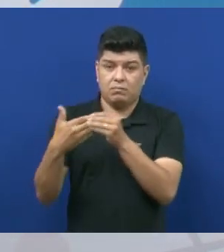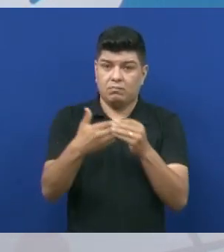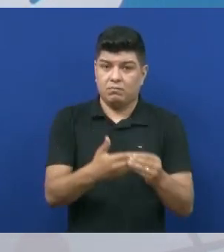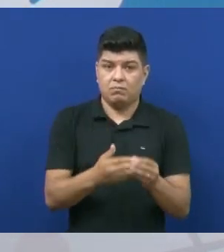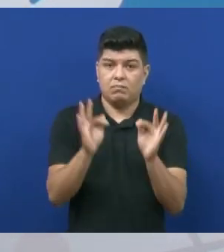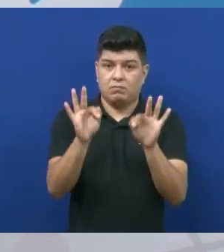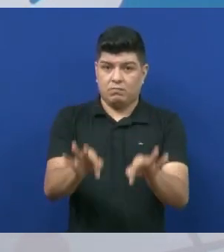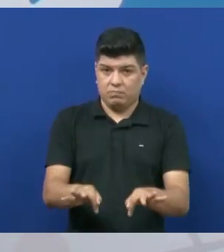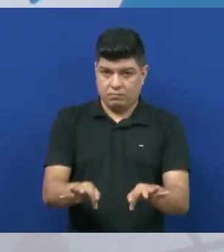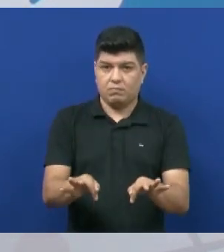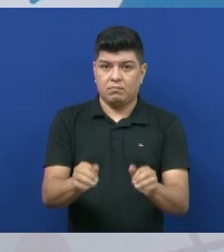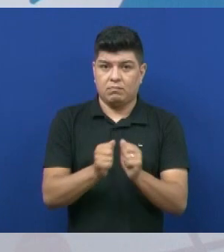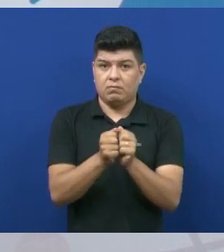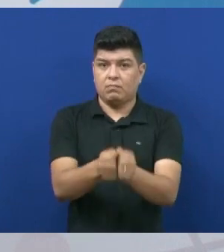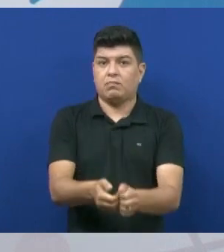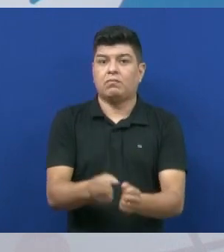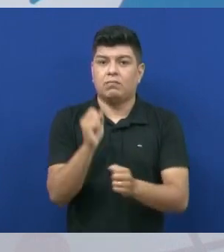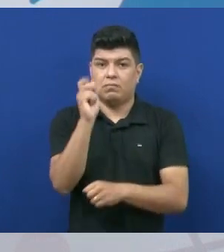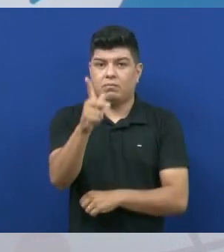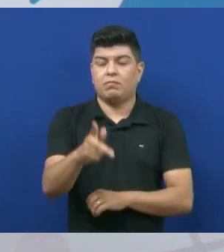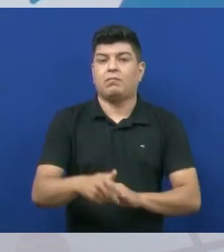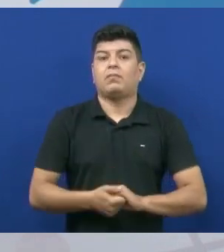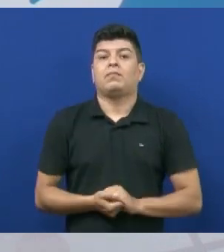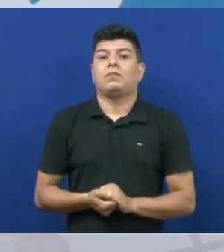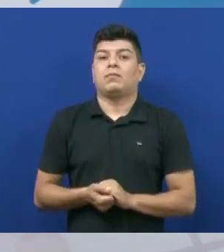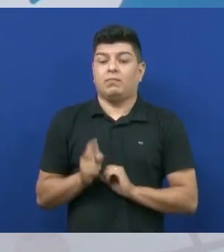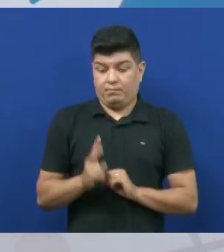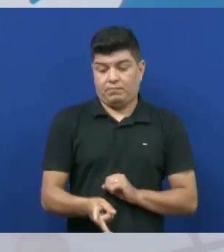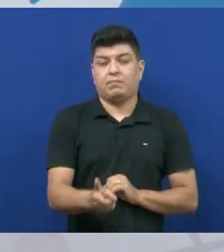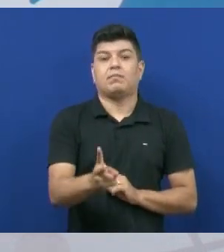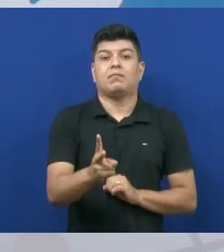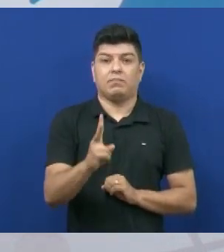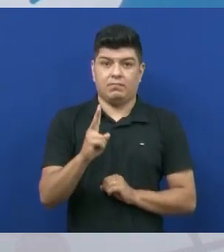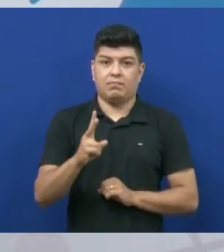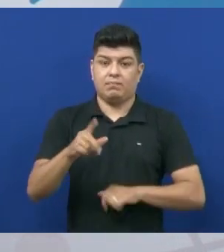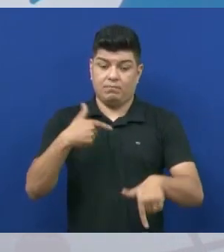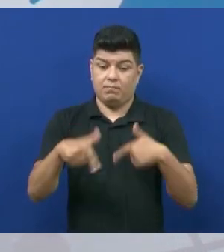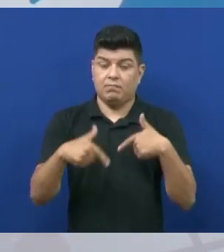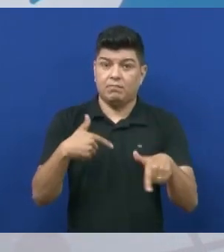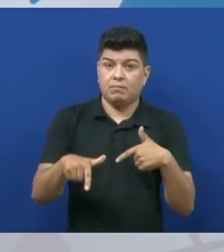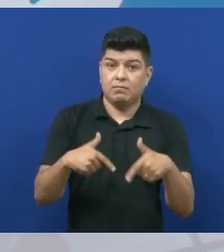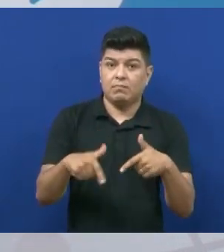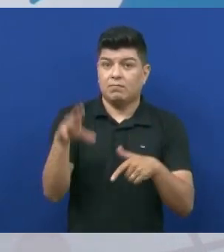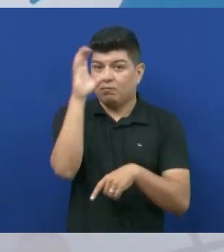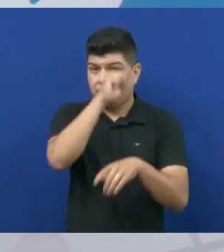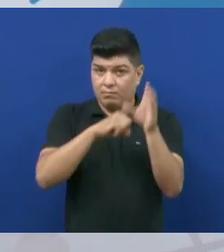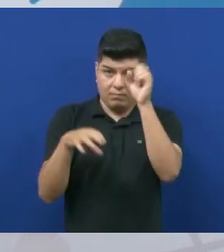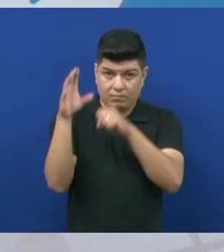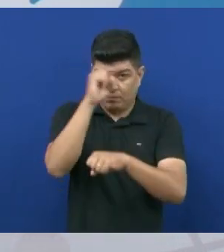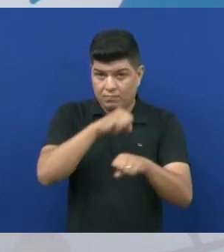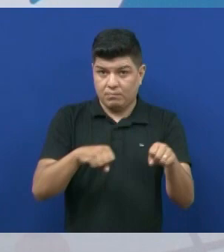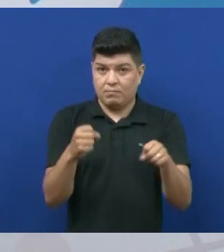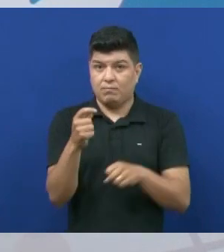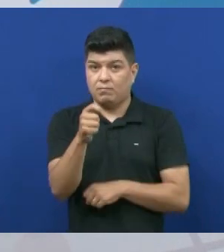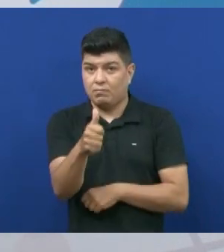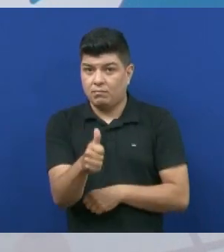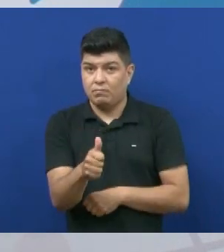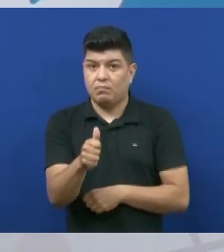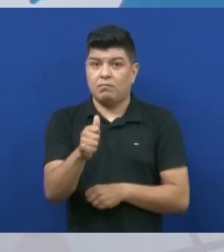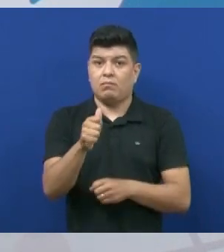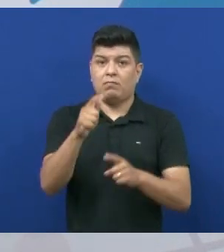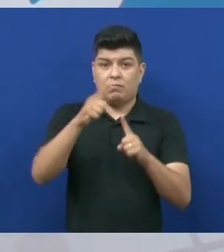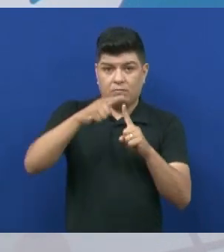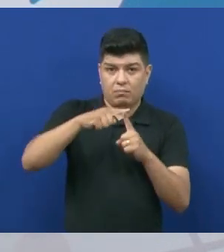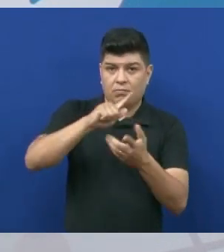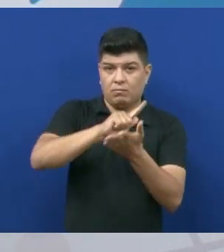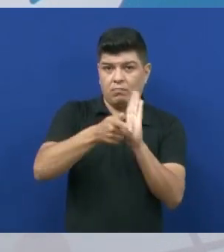essas finalidades consigo, ok? Então vamos continuar para trabalhar e aprender um pouquinho sobre tipologia